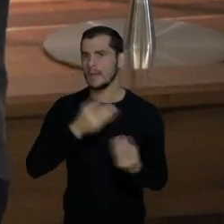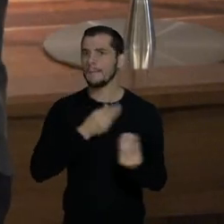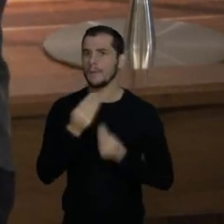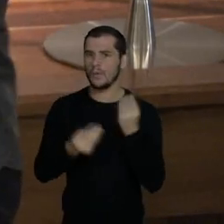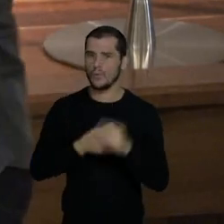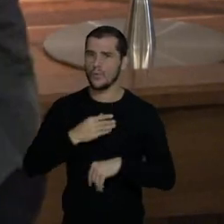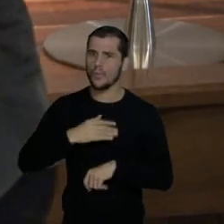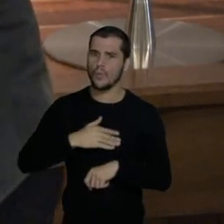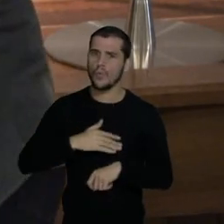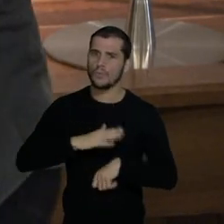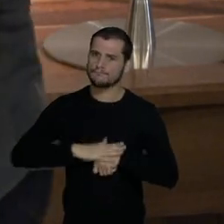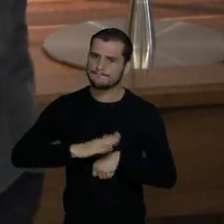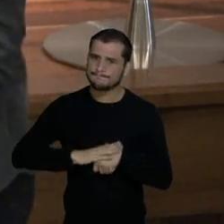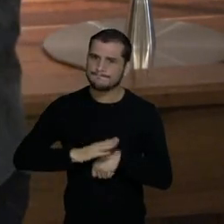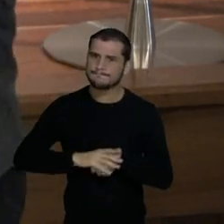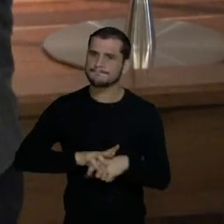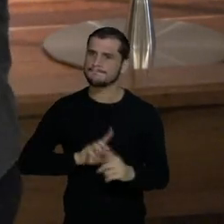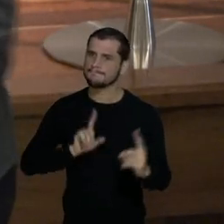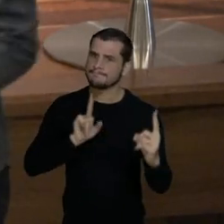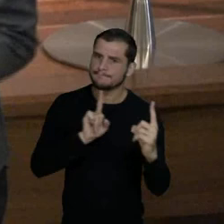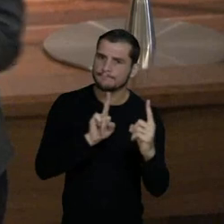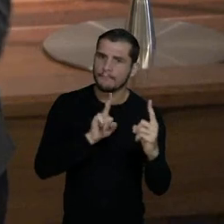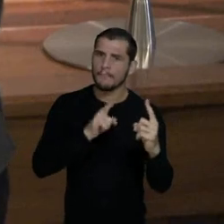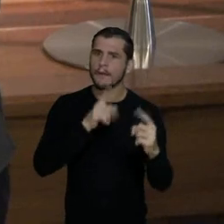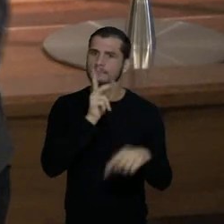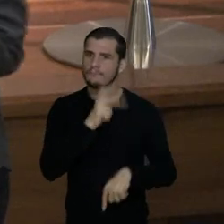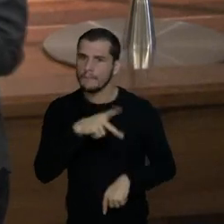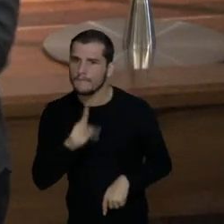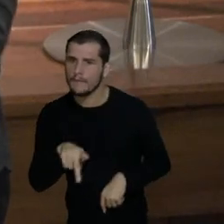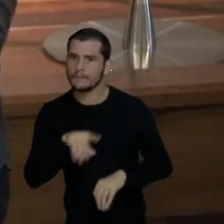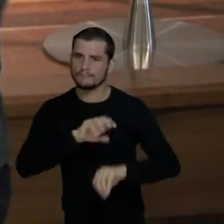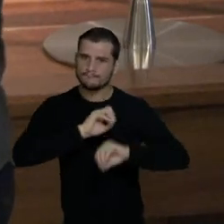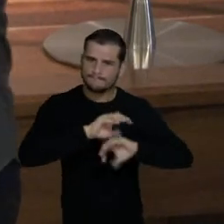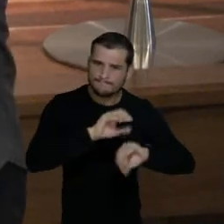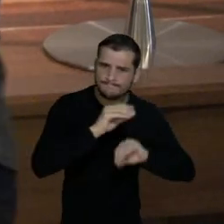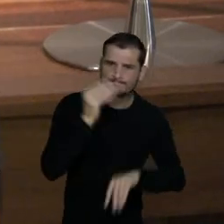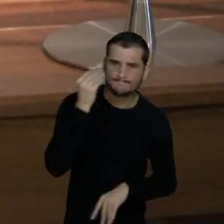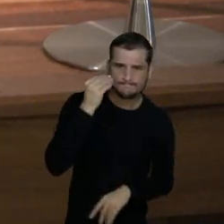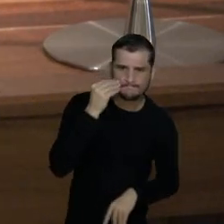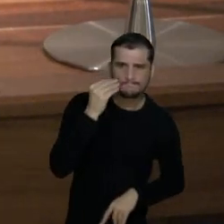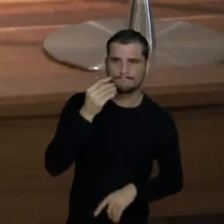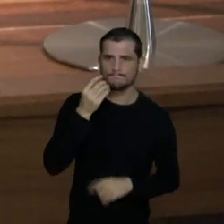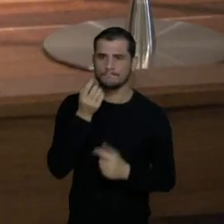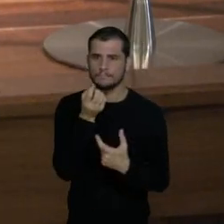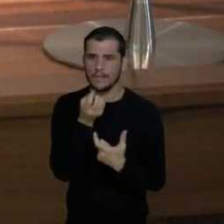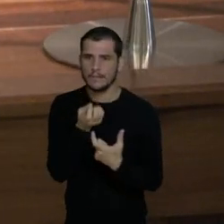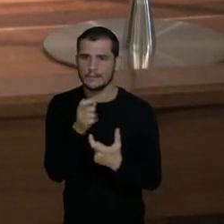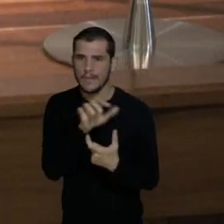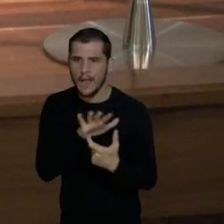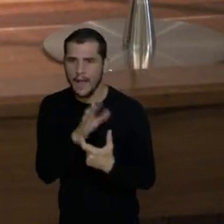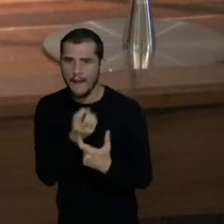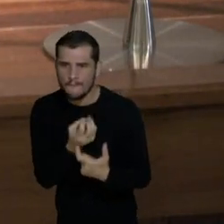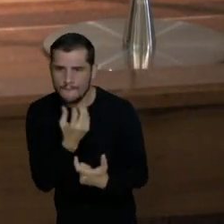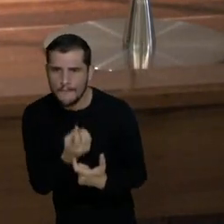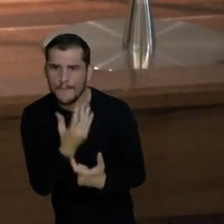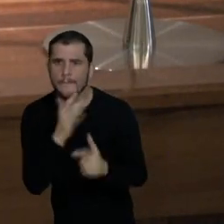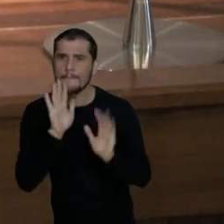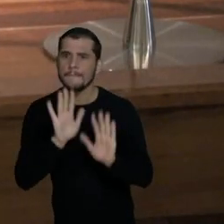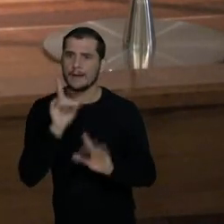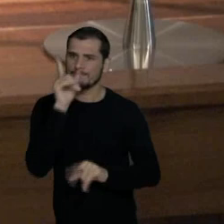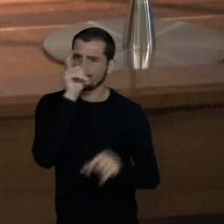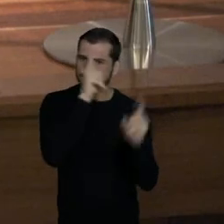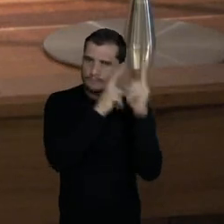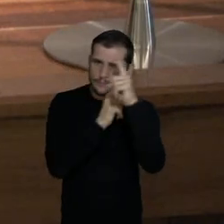gente tenta de todas as maneiras alfabetizar e tudo mais e quando a gente faz o encaminhamento a gente se depara com a